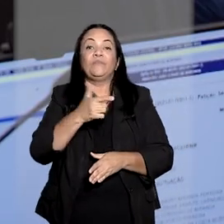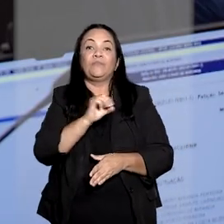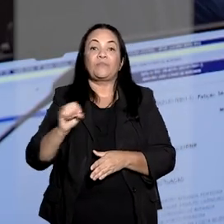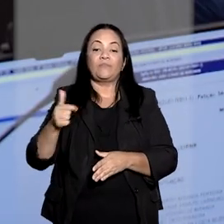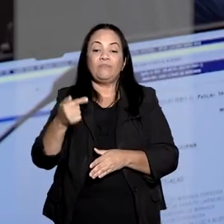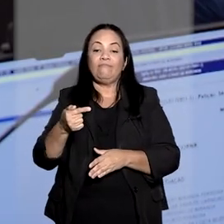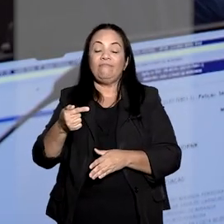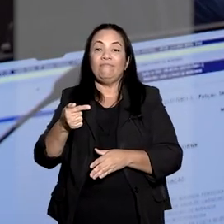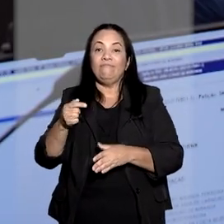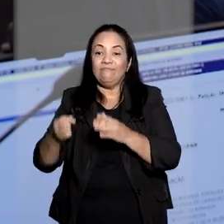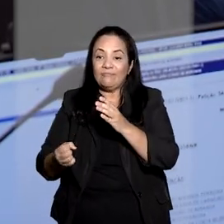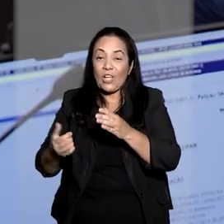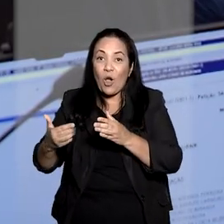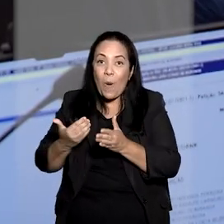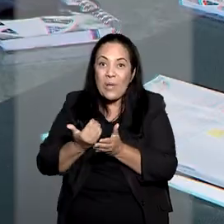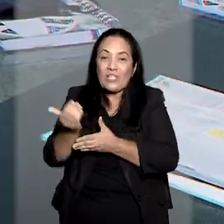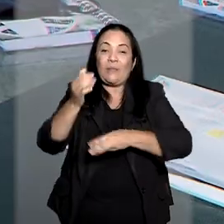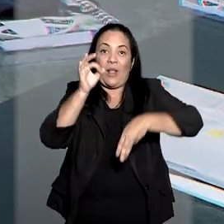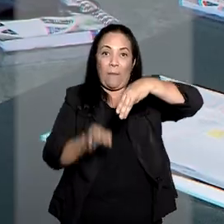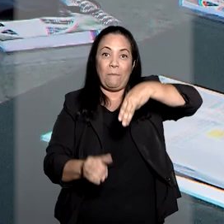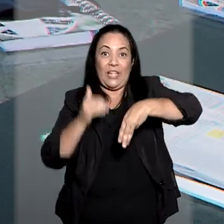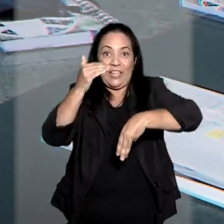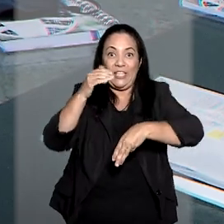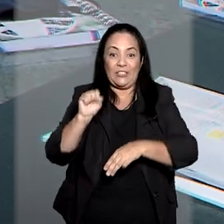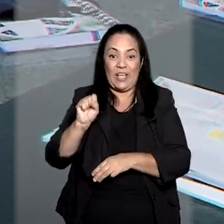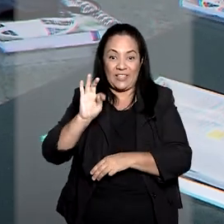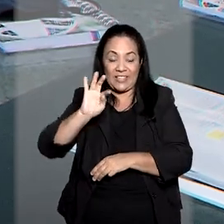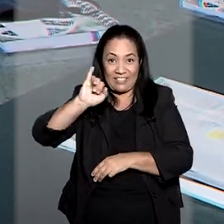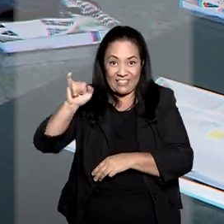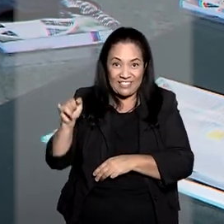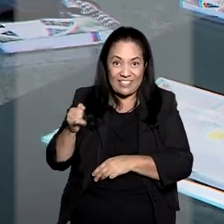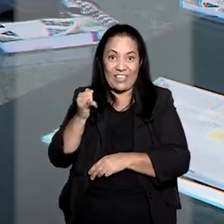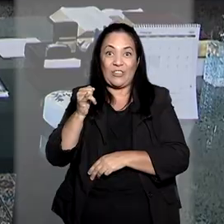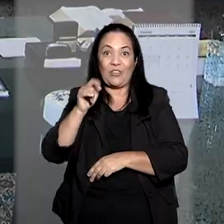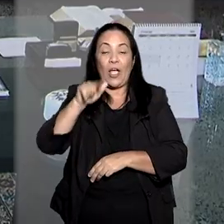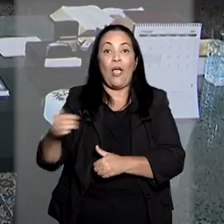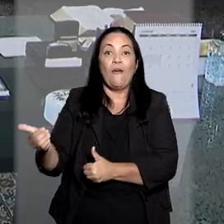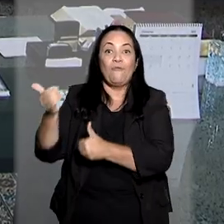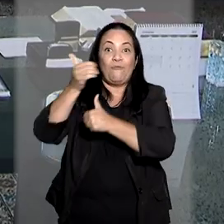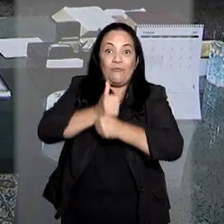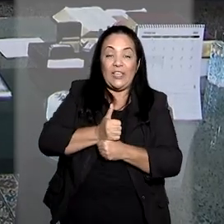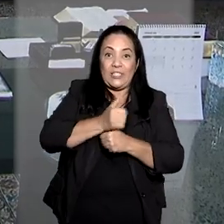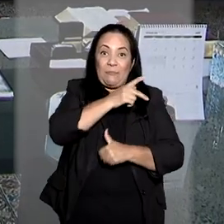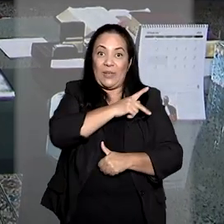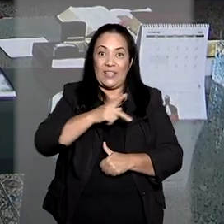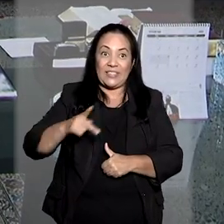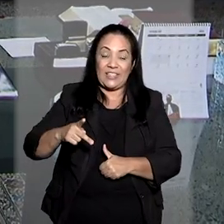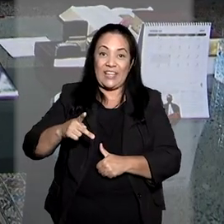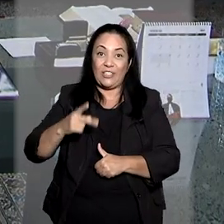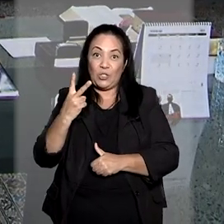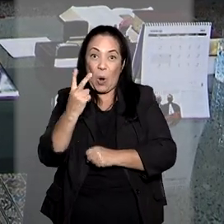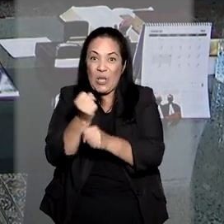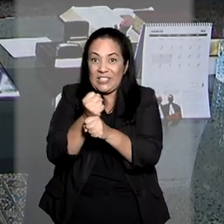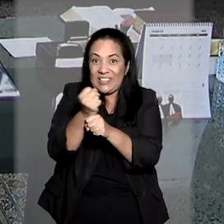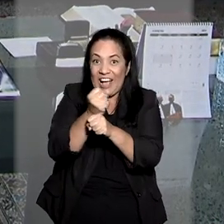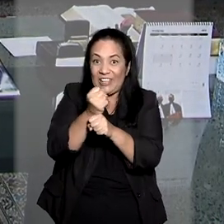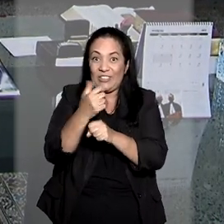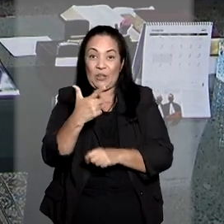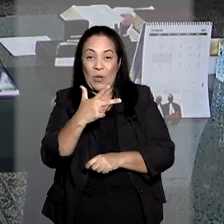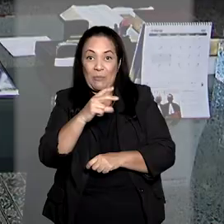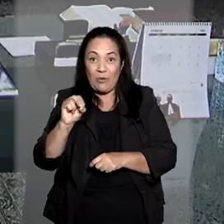dezembro de 2007 se tornou Ministro do STJ tribunal que dirigiu na condição de vice-presidente durante o biênio